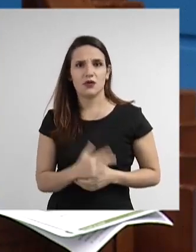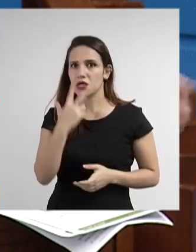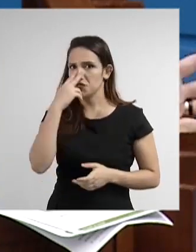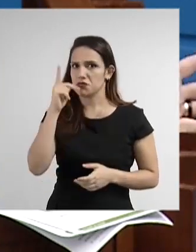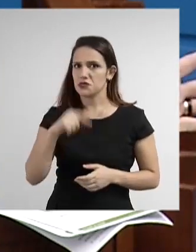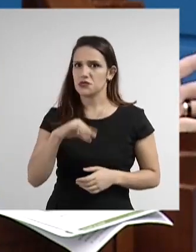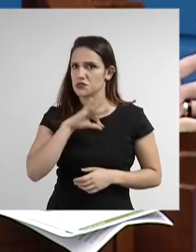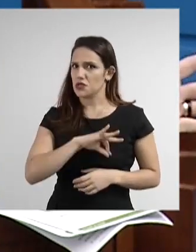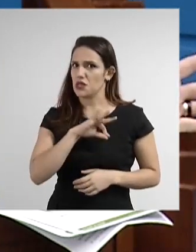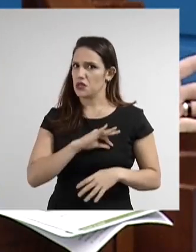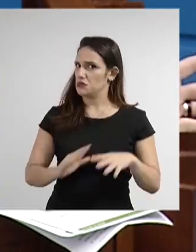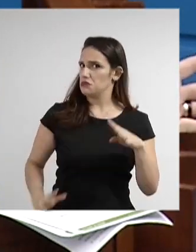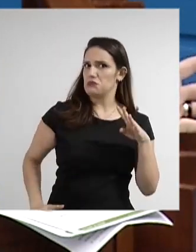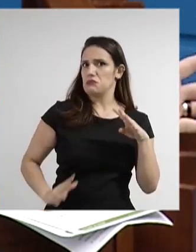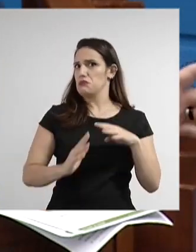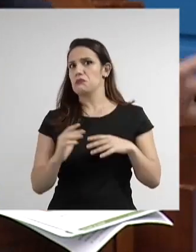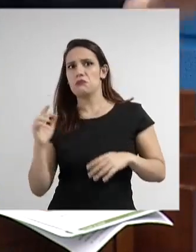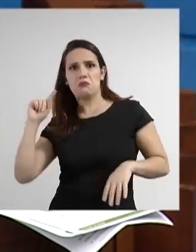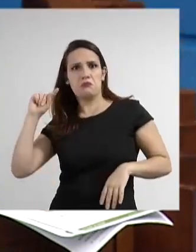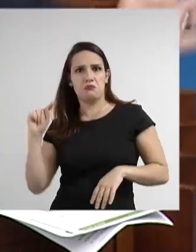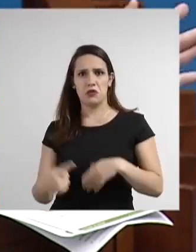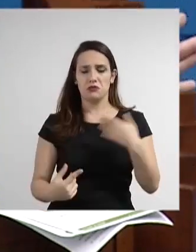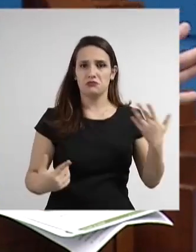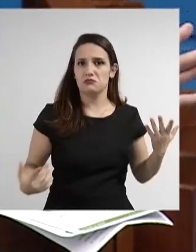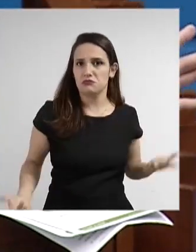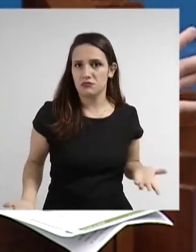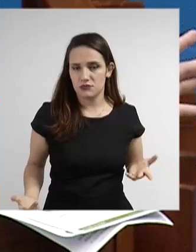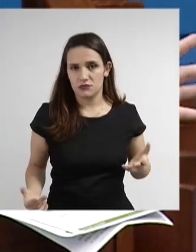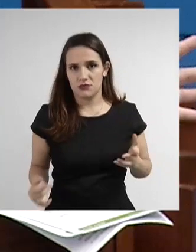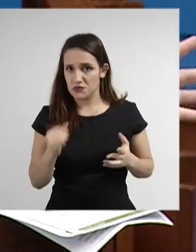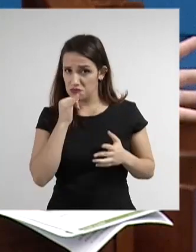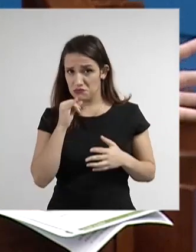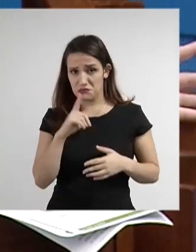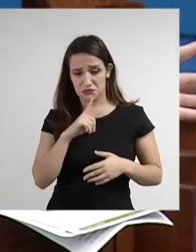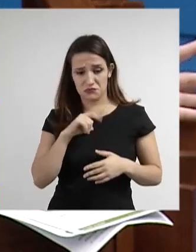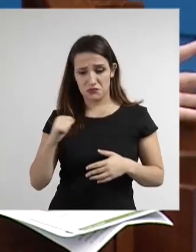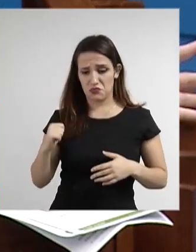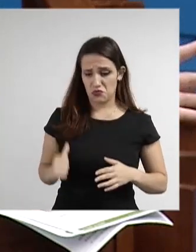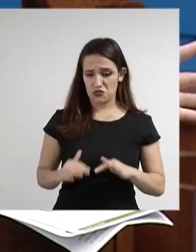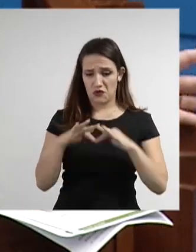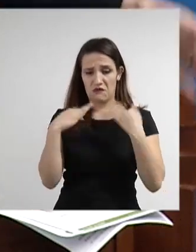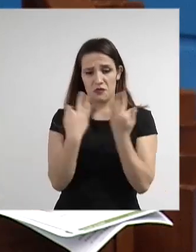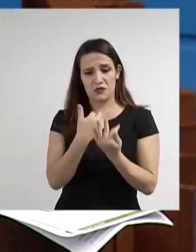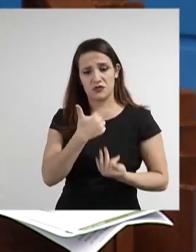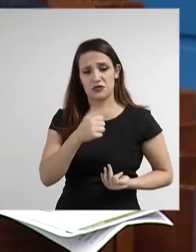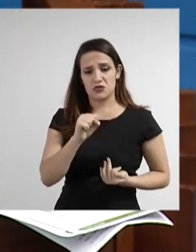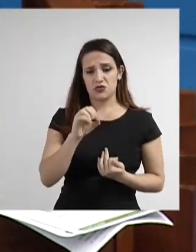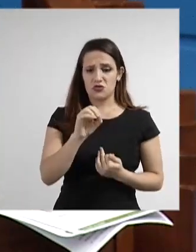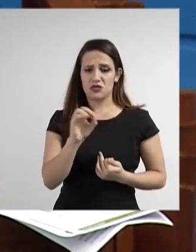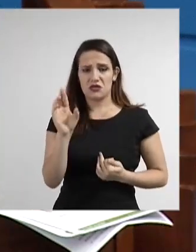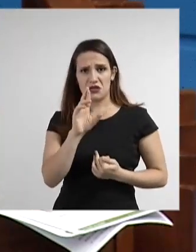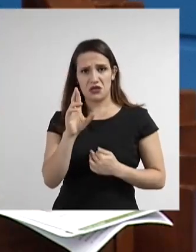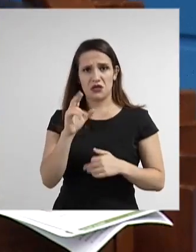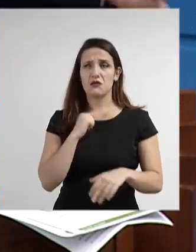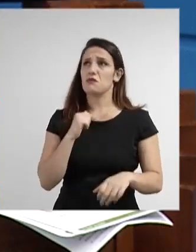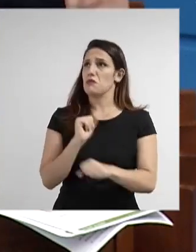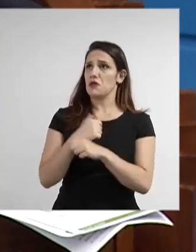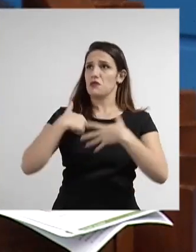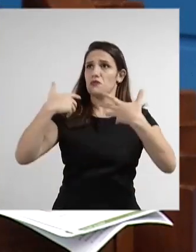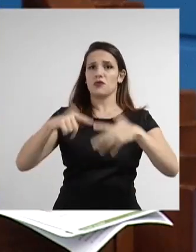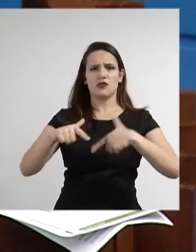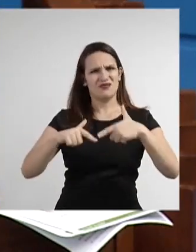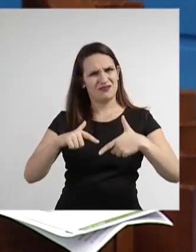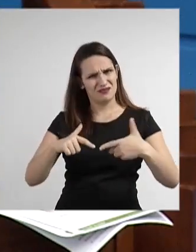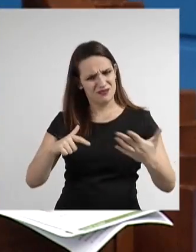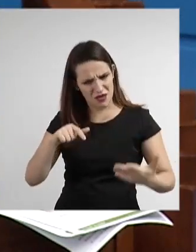recebendo uma fortuna. Então ela vai ficar em casa agora recebendo Bolsa Família. Isso é uma maldade e é uma falta